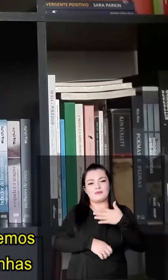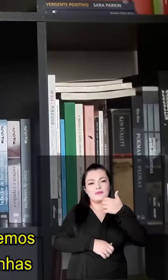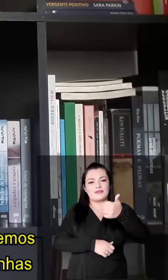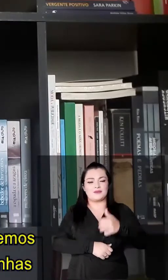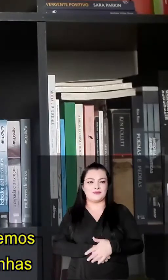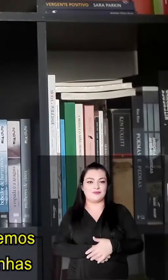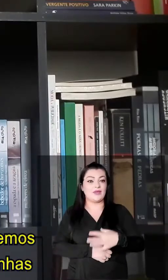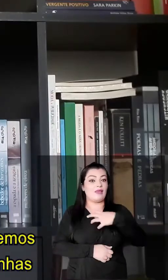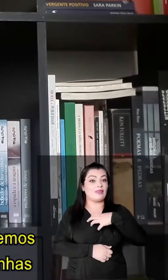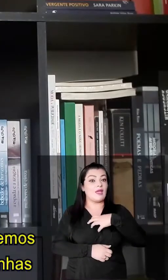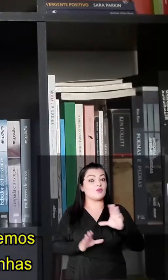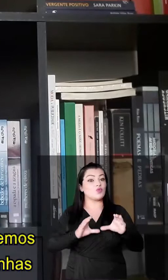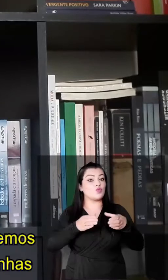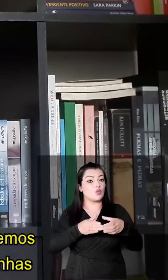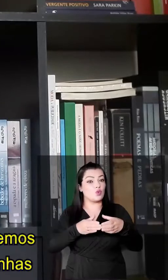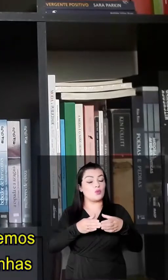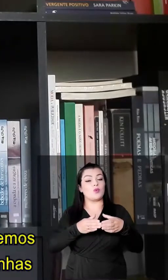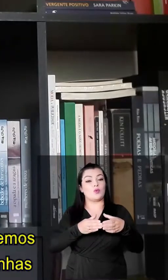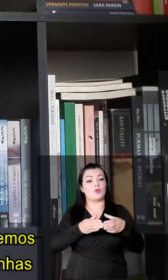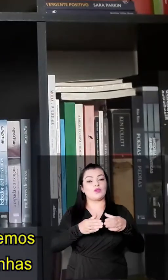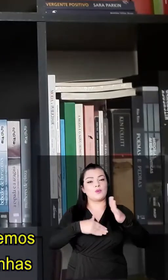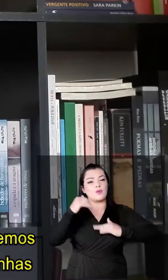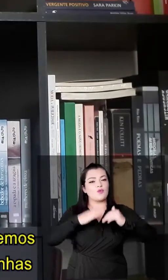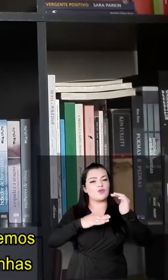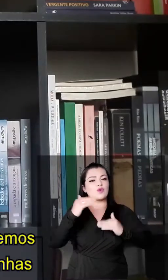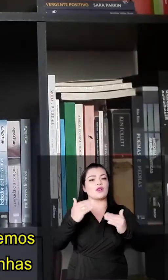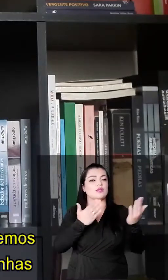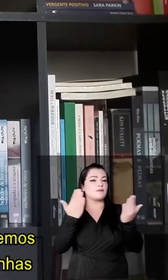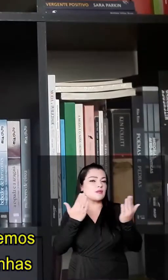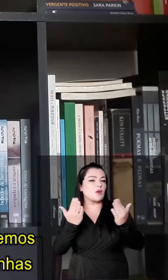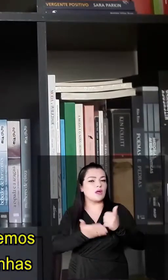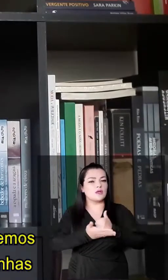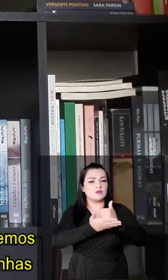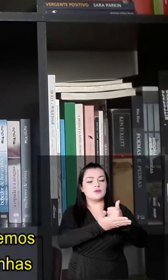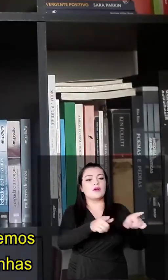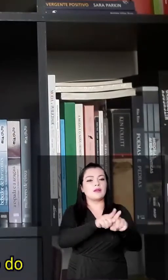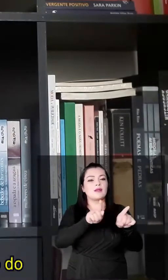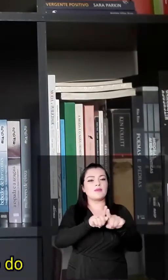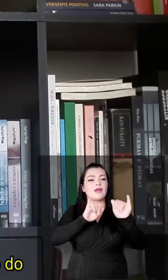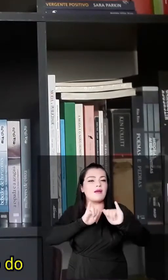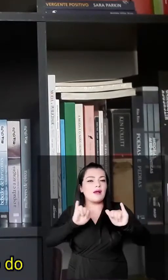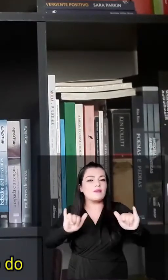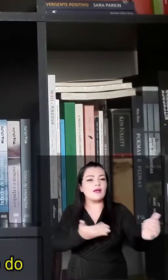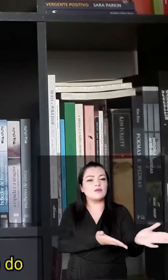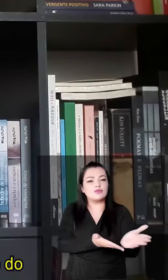Temos também uma rede de apoio psicológico e campanhas de